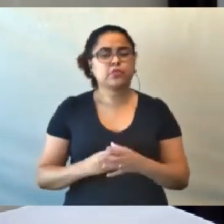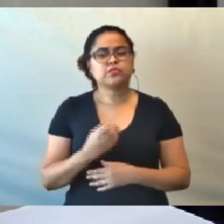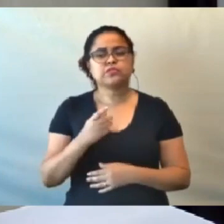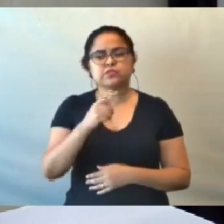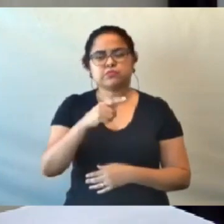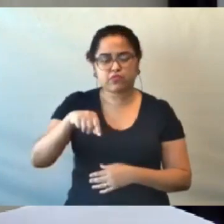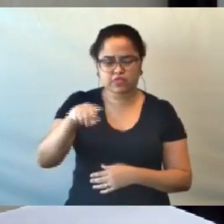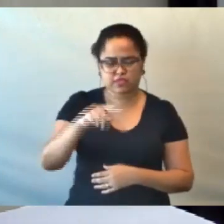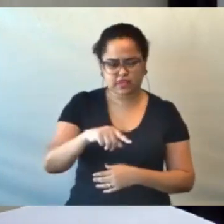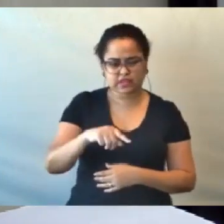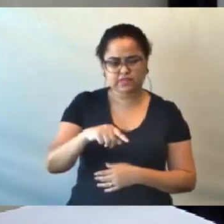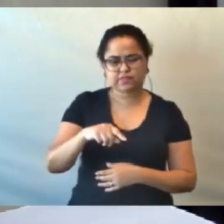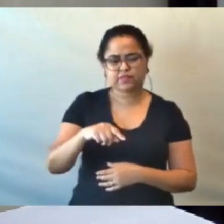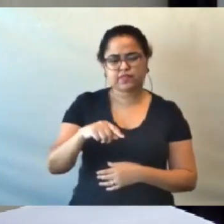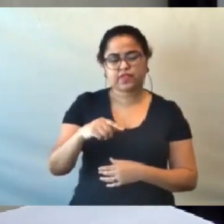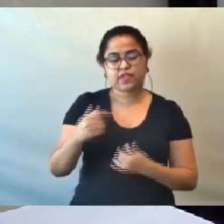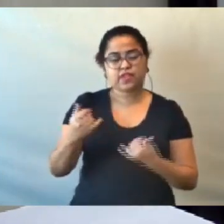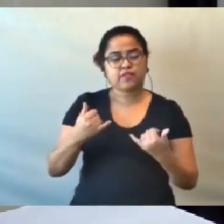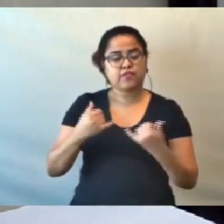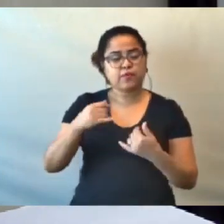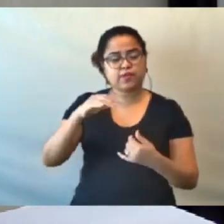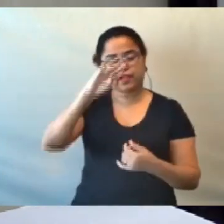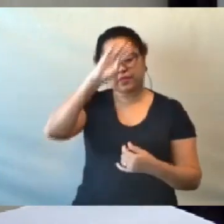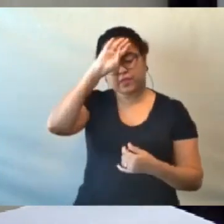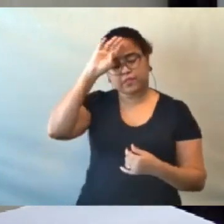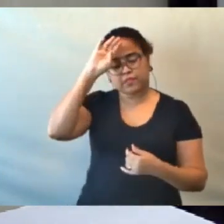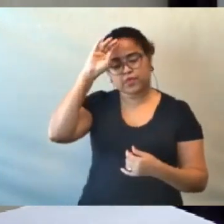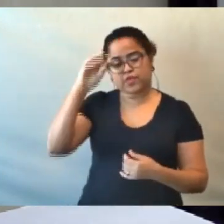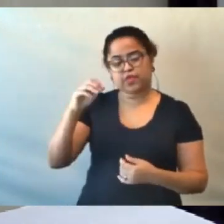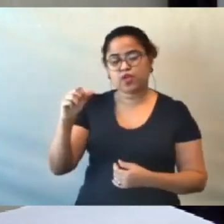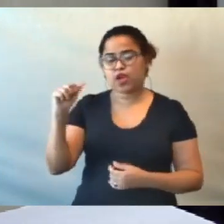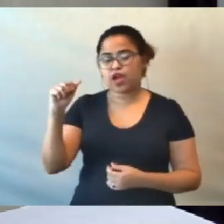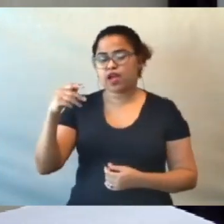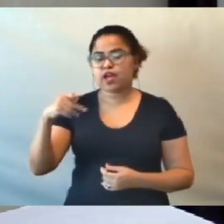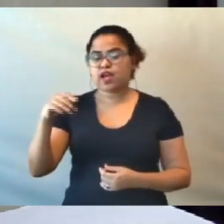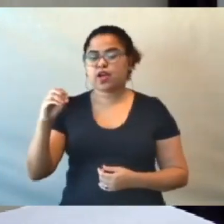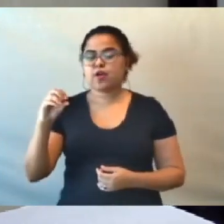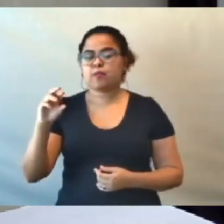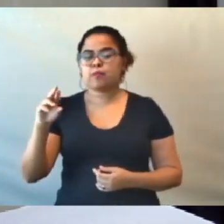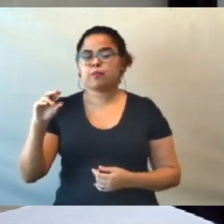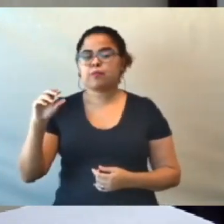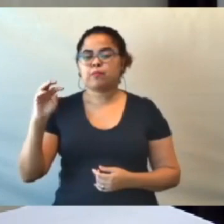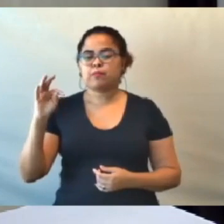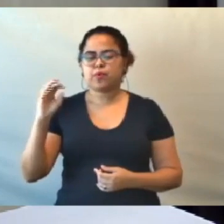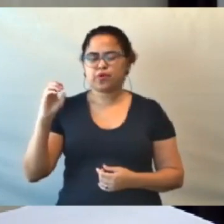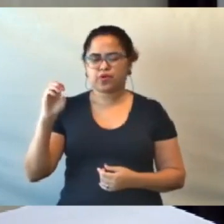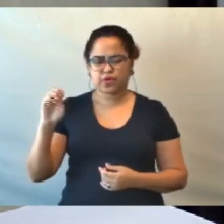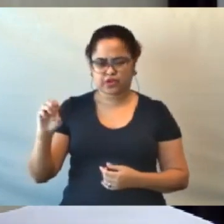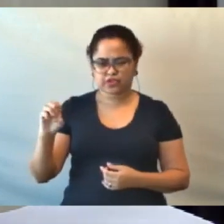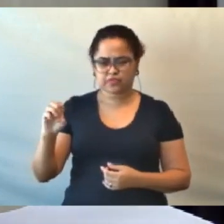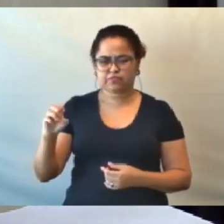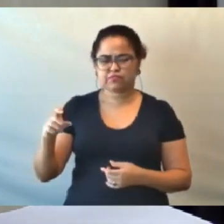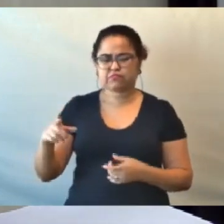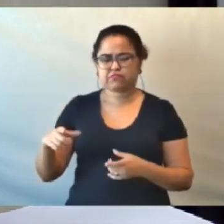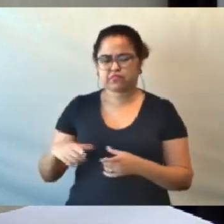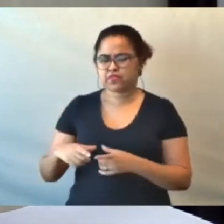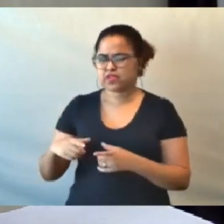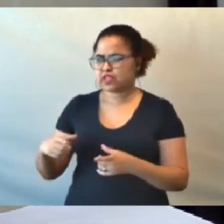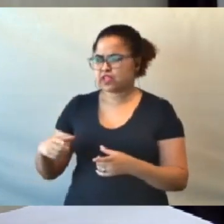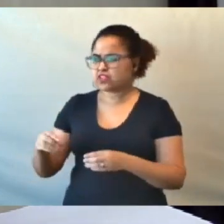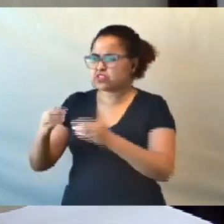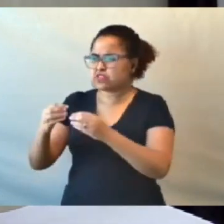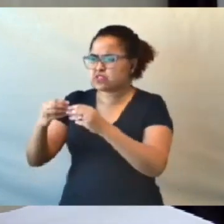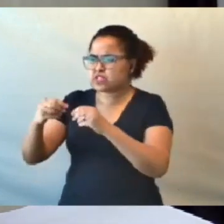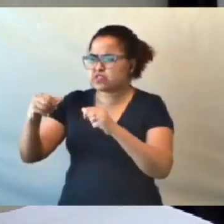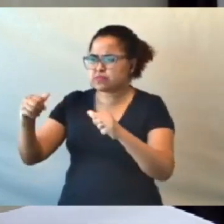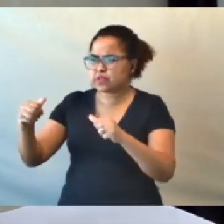o aporte anual estimado é cerca de 100 mil metros cúbicos de sedimentos anuais. Qual é a fonte